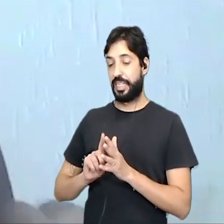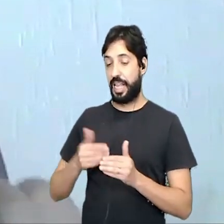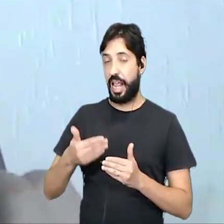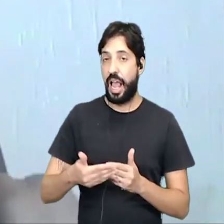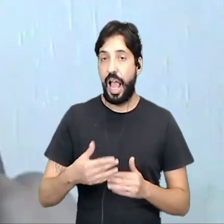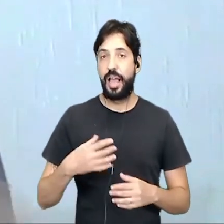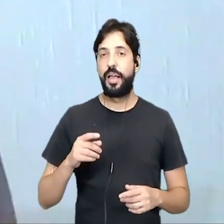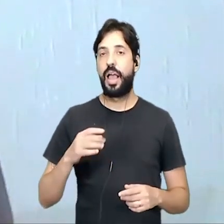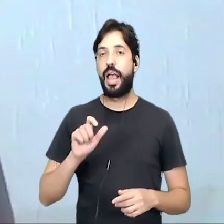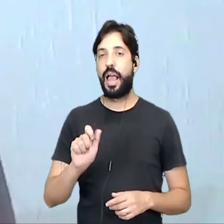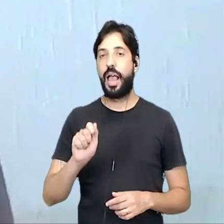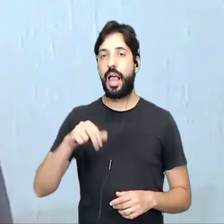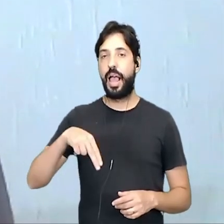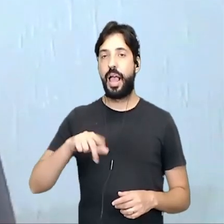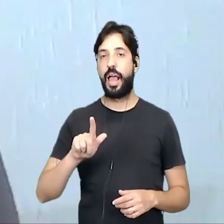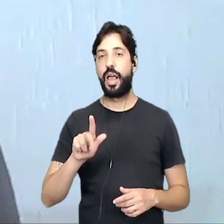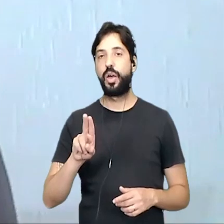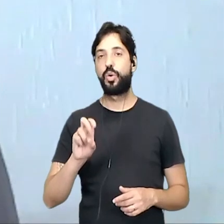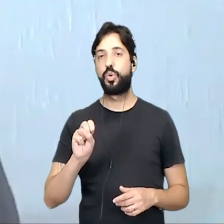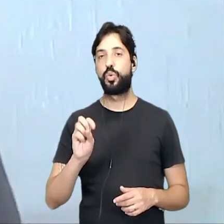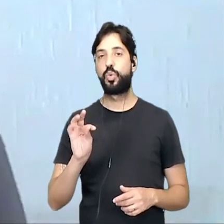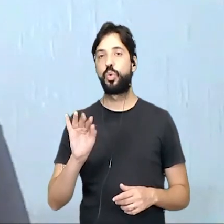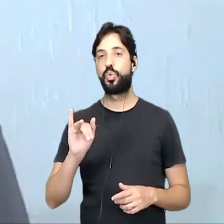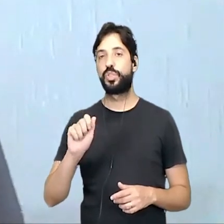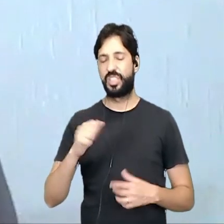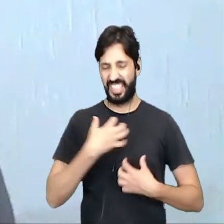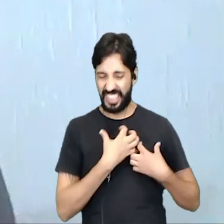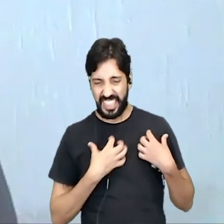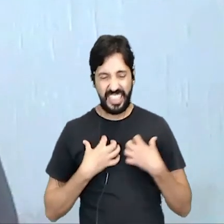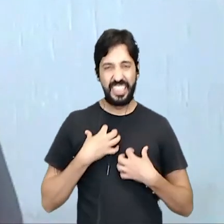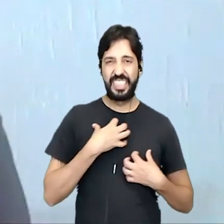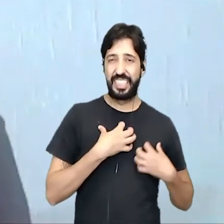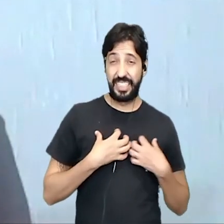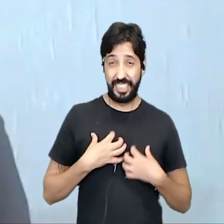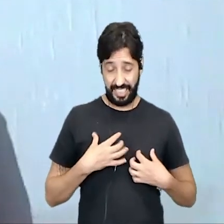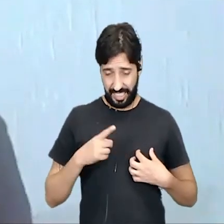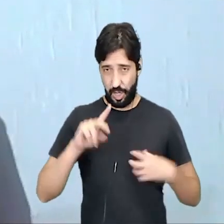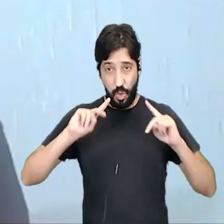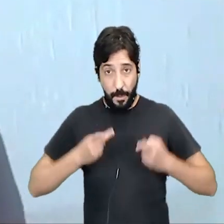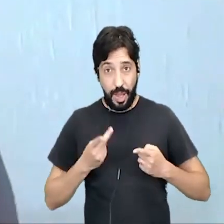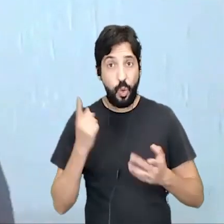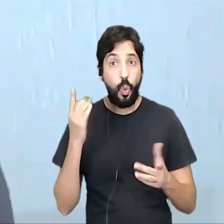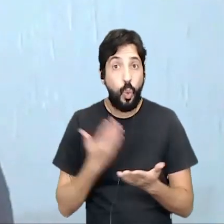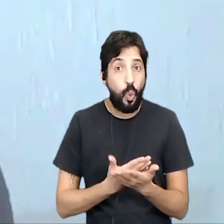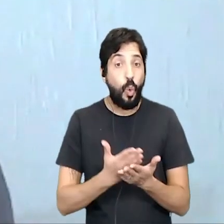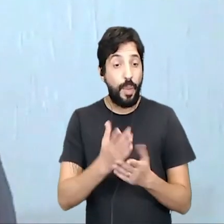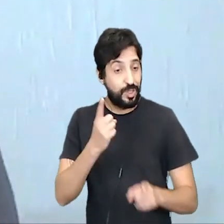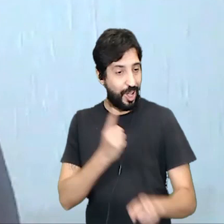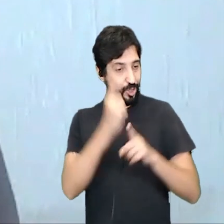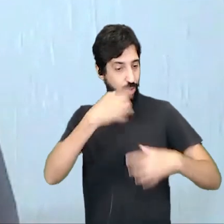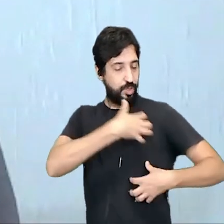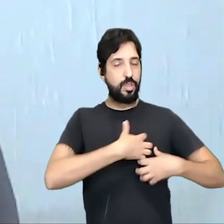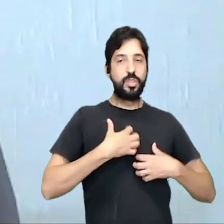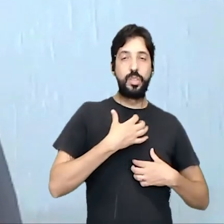que os humanos experimentam, a angústia da certeza. o desejo de ter certeza de alguma coisa.